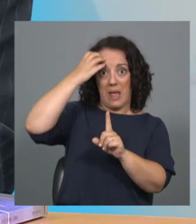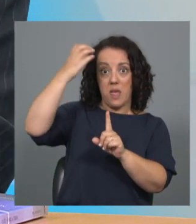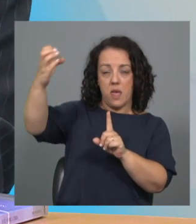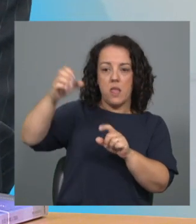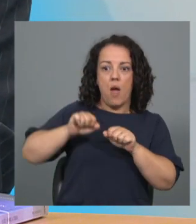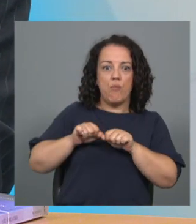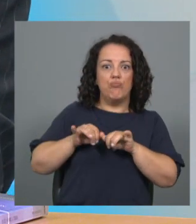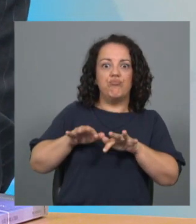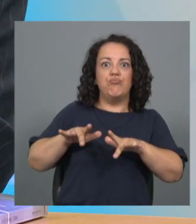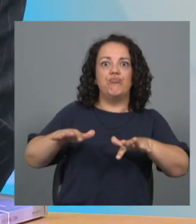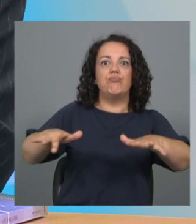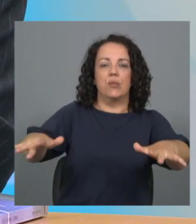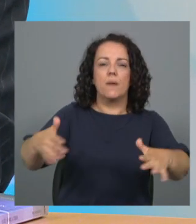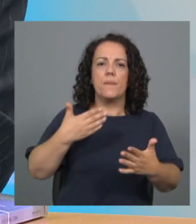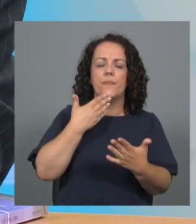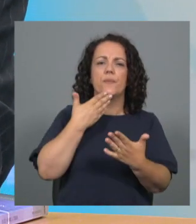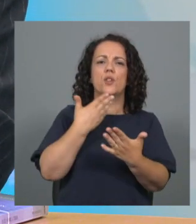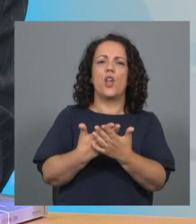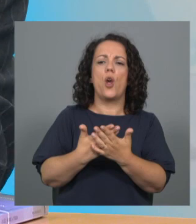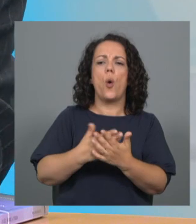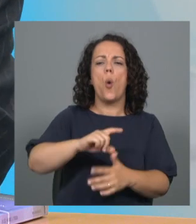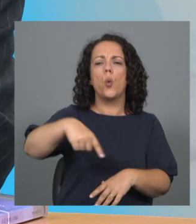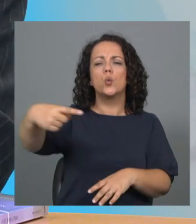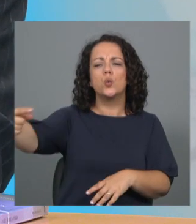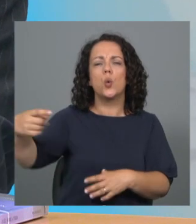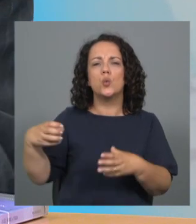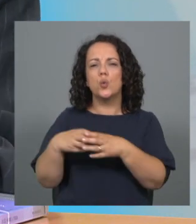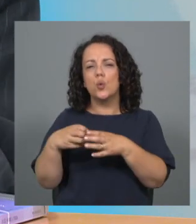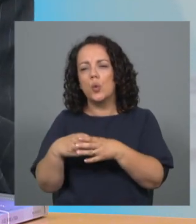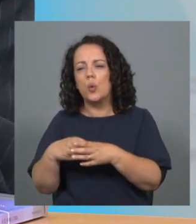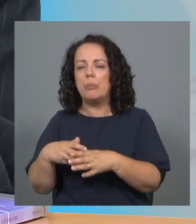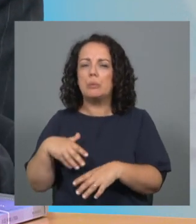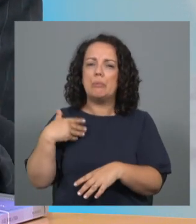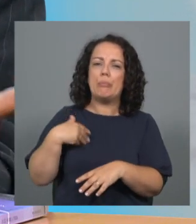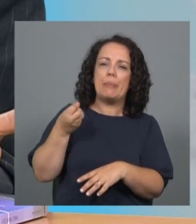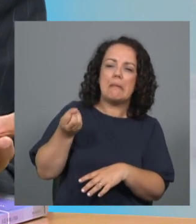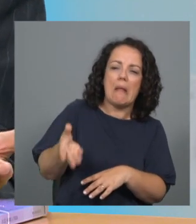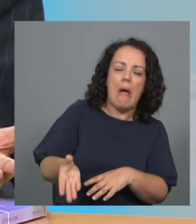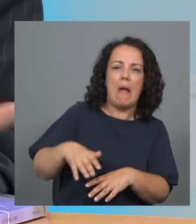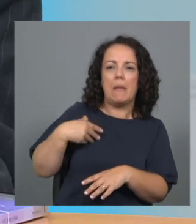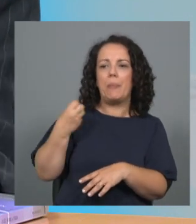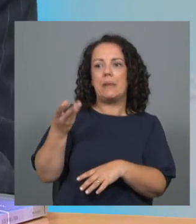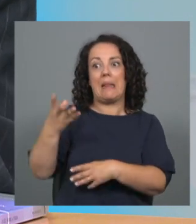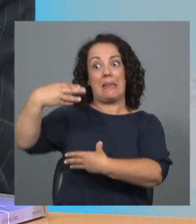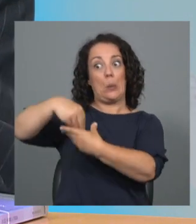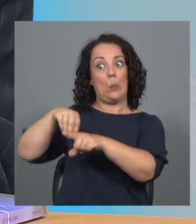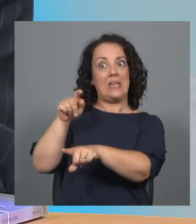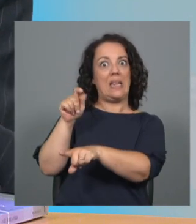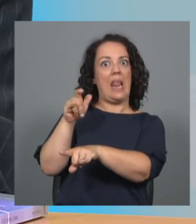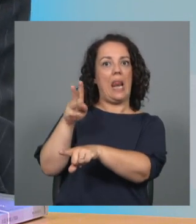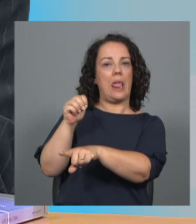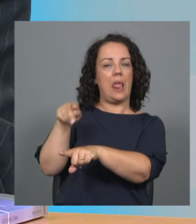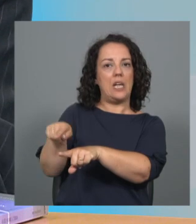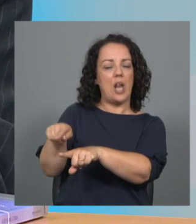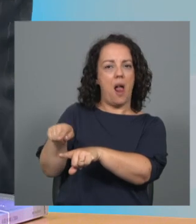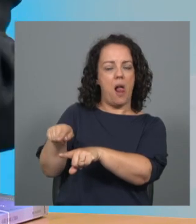naturalmente desgostou os círculos mais piedosos, os grupos mais piedosos, entre os quais se inclui Elias. Elias é, de